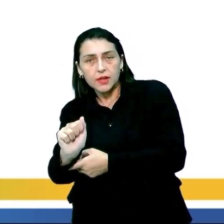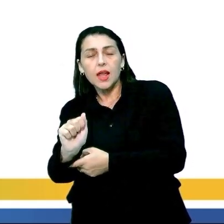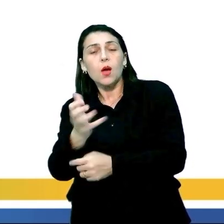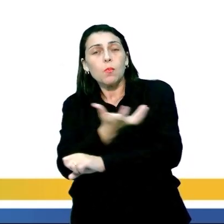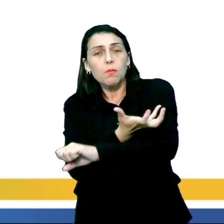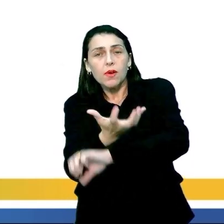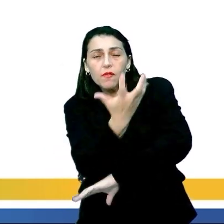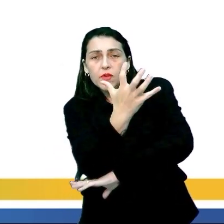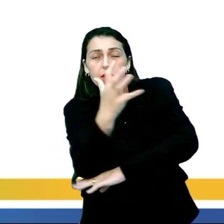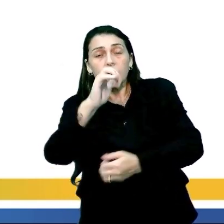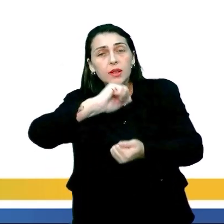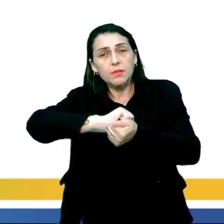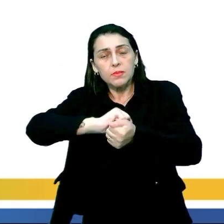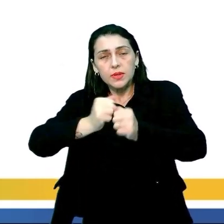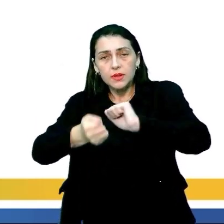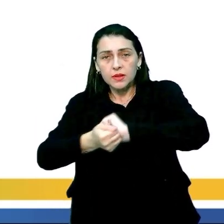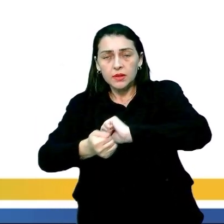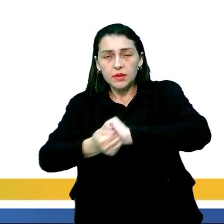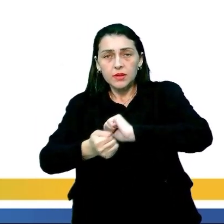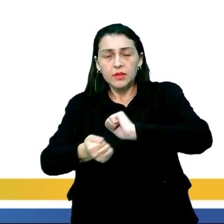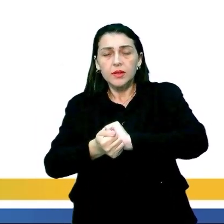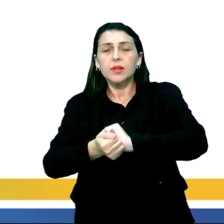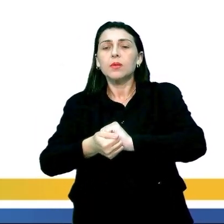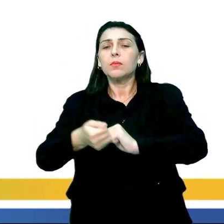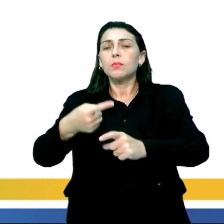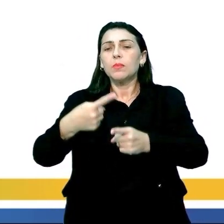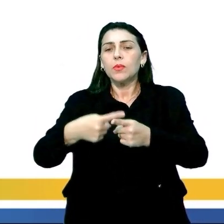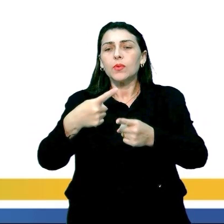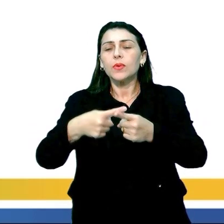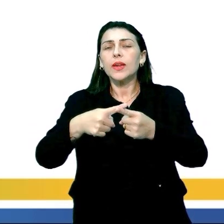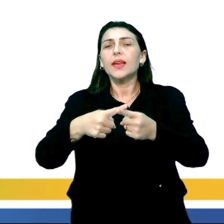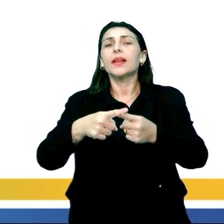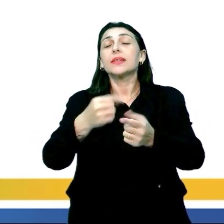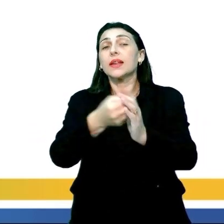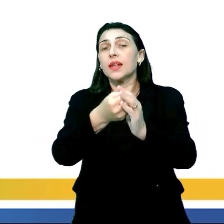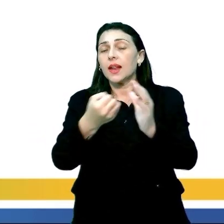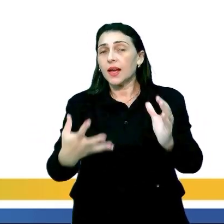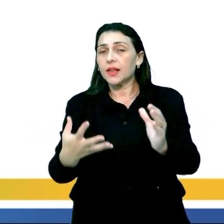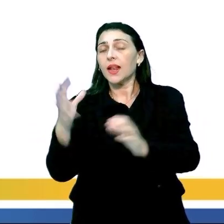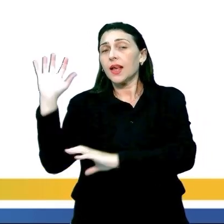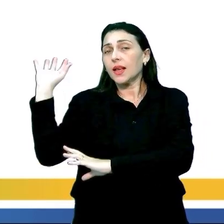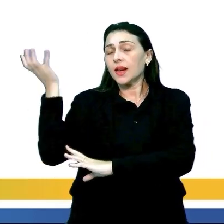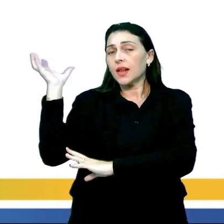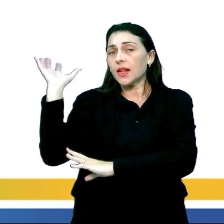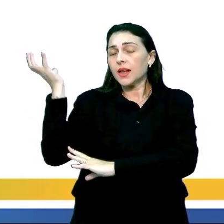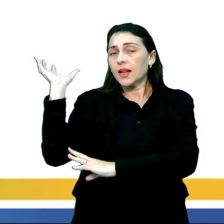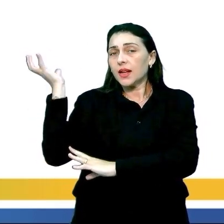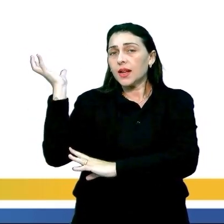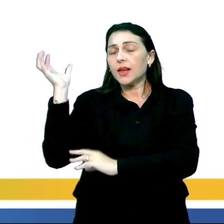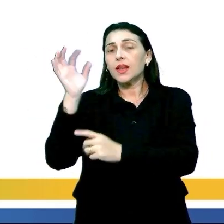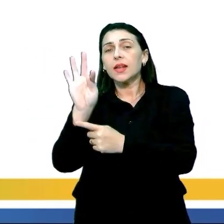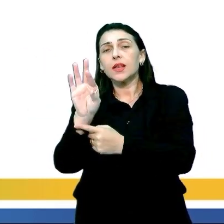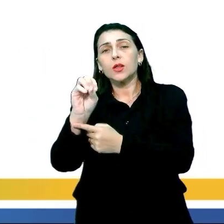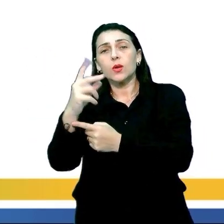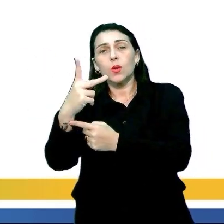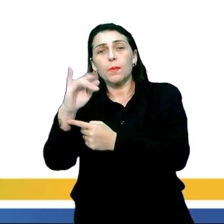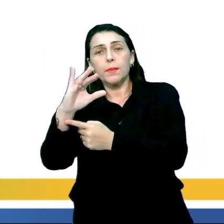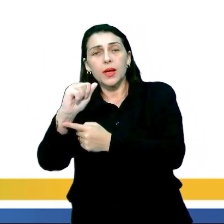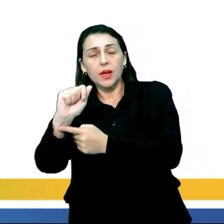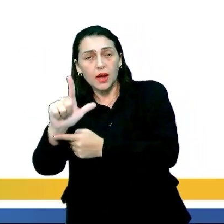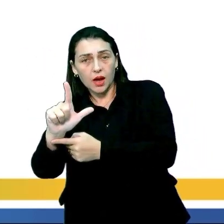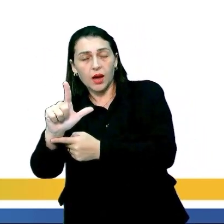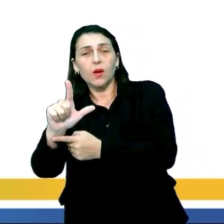é uma vegetação adaptada justamente as características de clima que a gente chama de clima tropical.